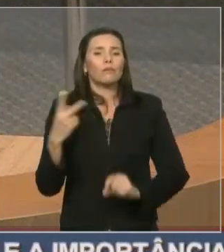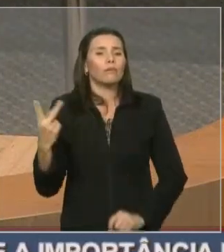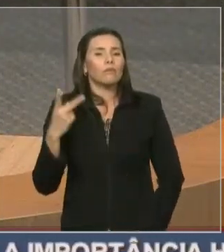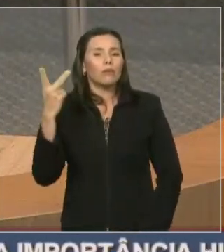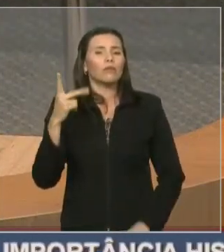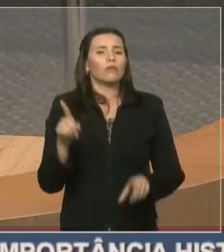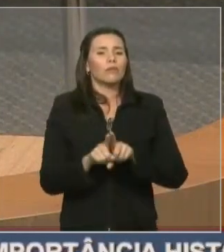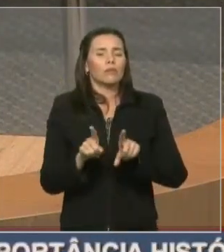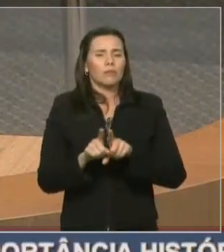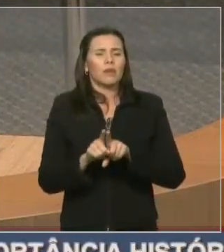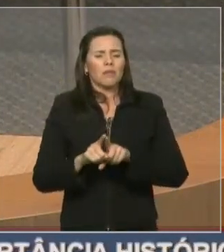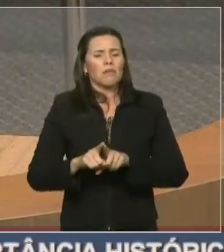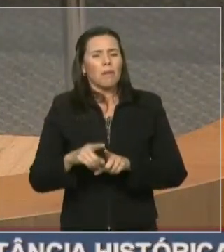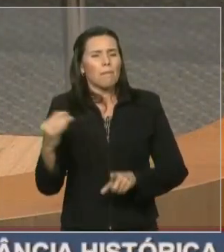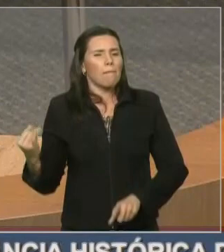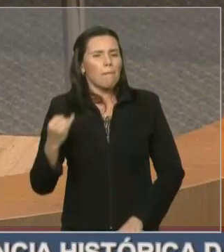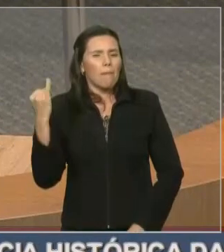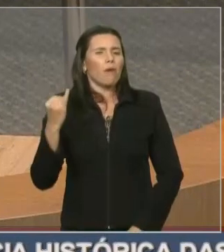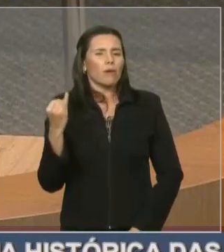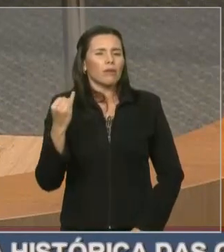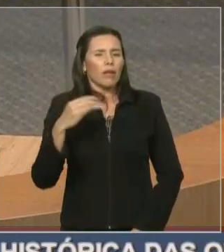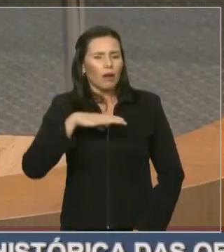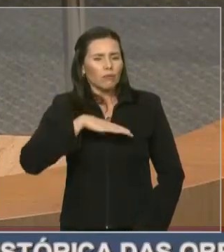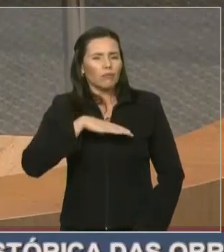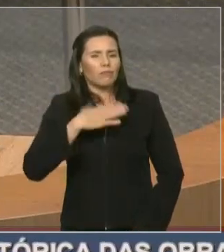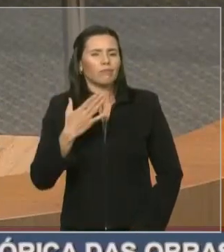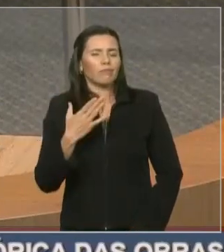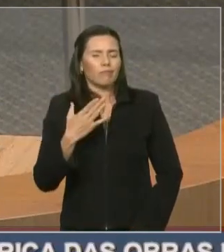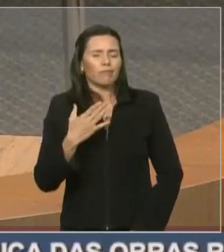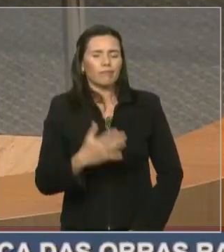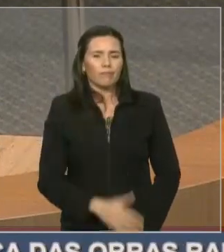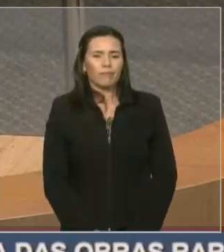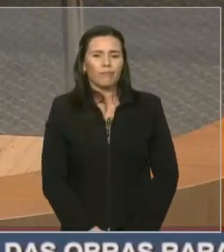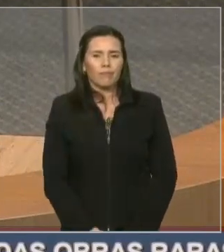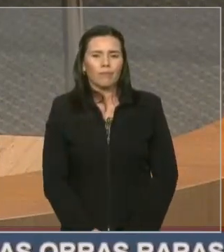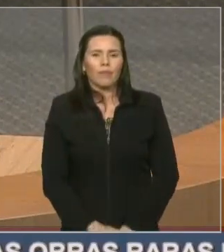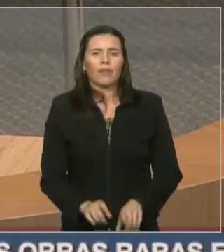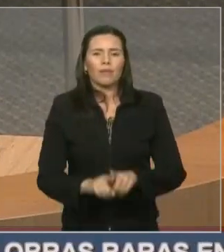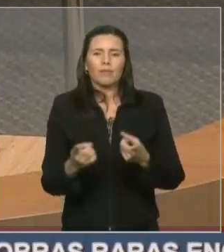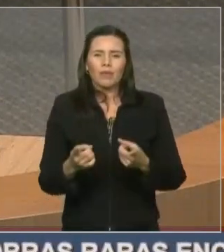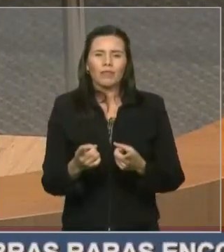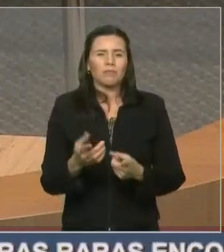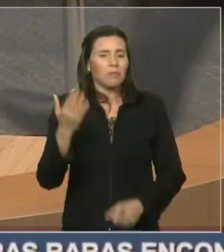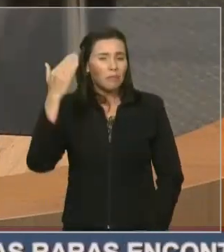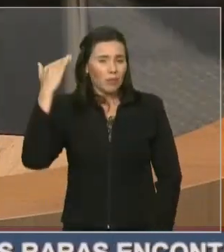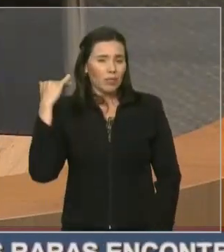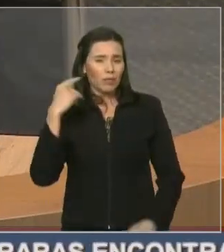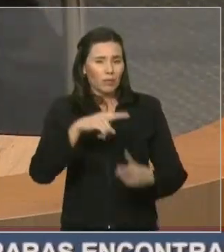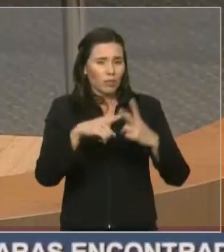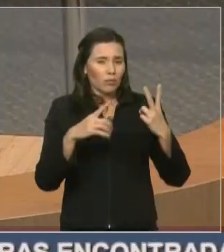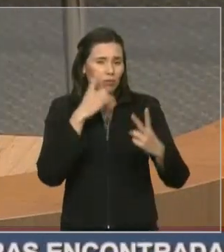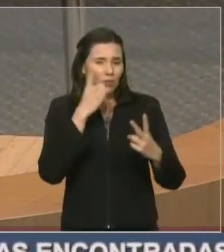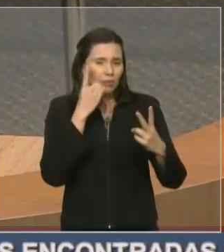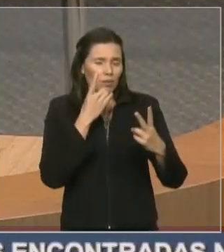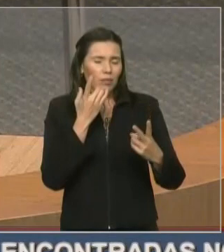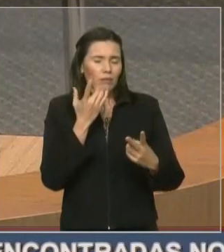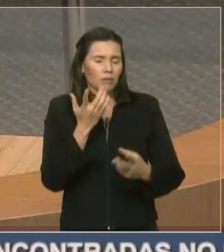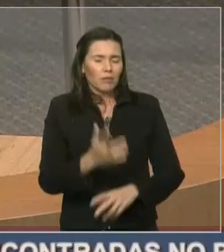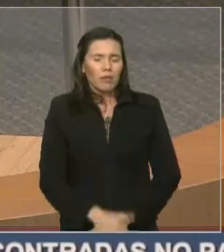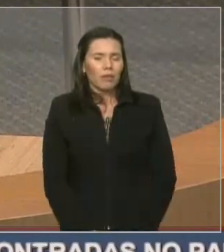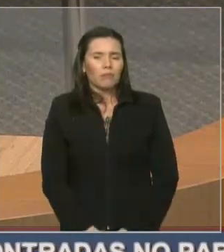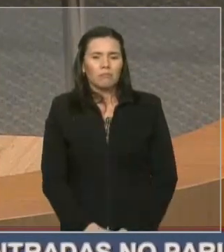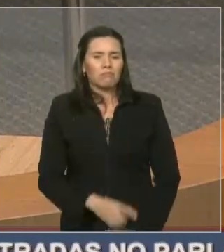história da mulher da Assembleia Legislativa, ninguém ainda não escreveu, presidente. E tem que ser escrita.